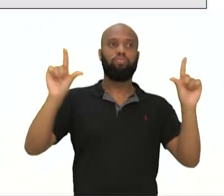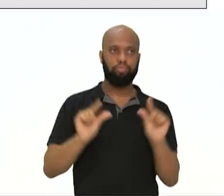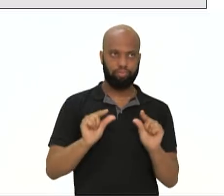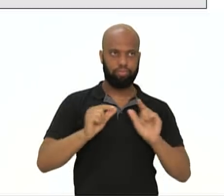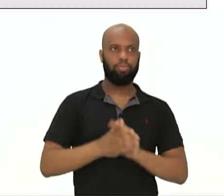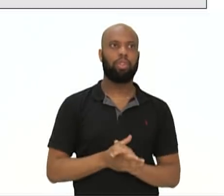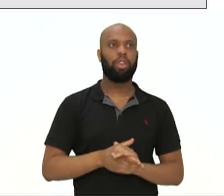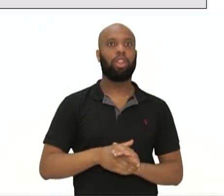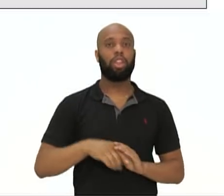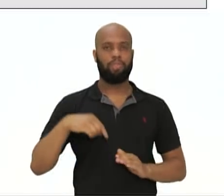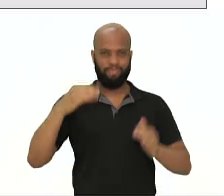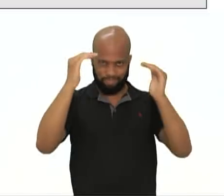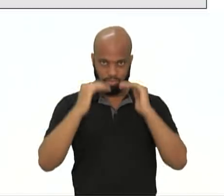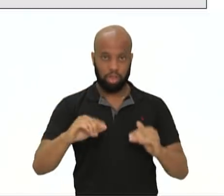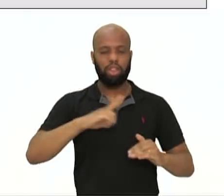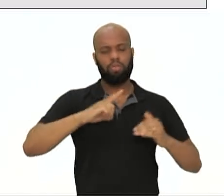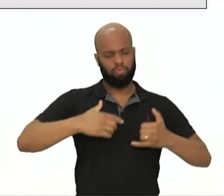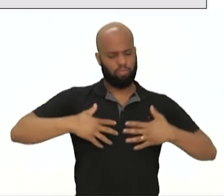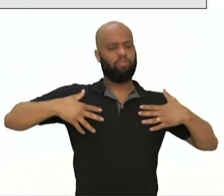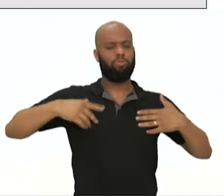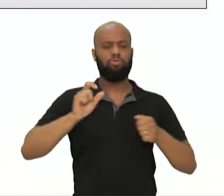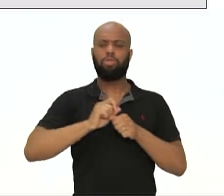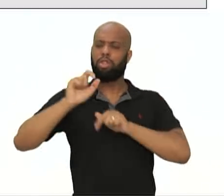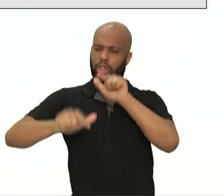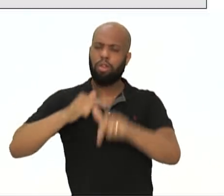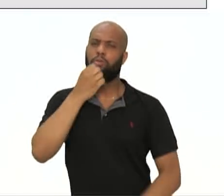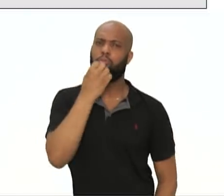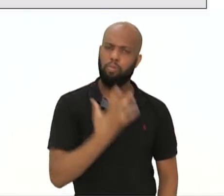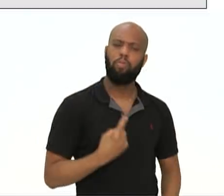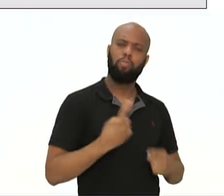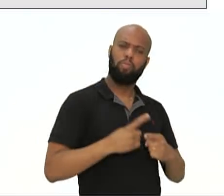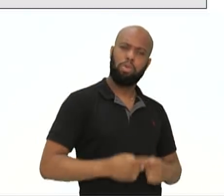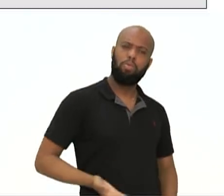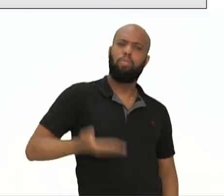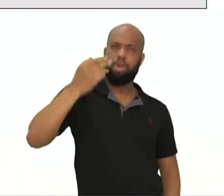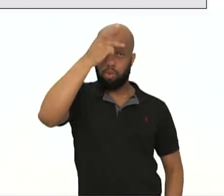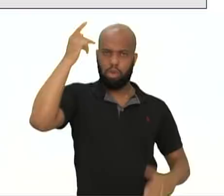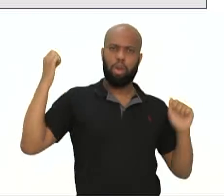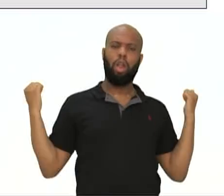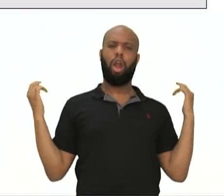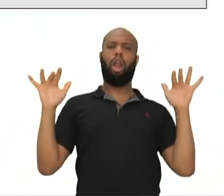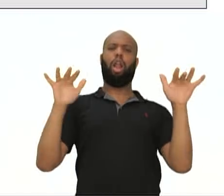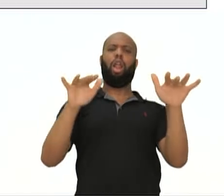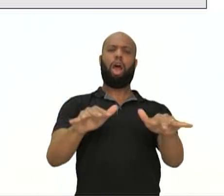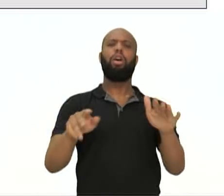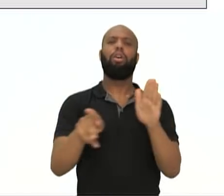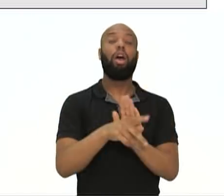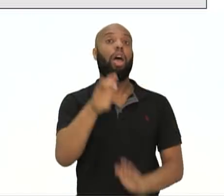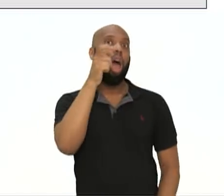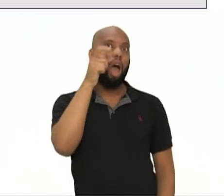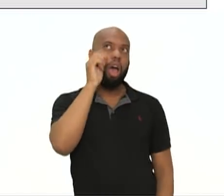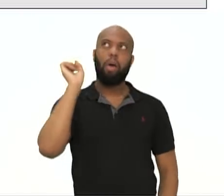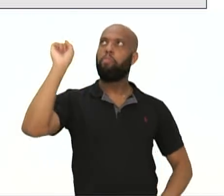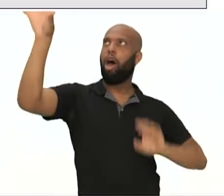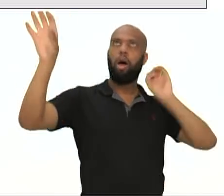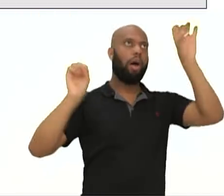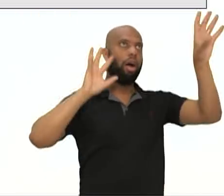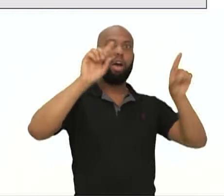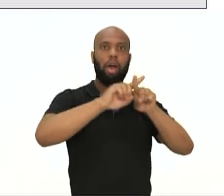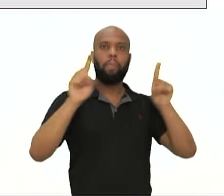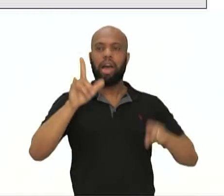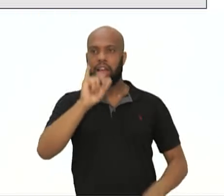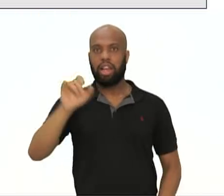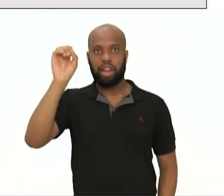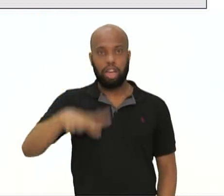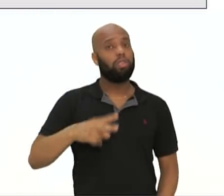Estamos orgulhosos, fizemos um grande trabalho. Mesmo com o aumento de público em Copacabana, a quantidade de lixo ficou